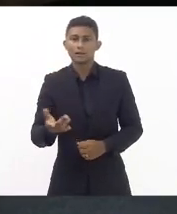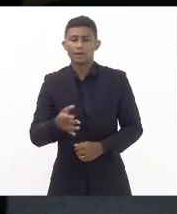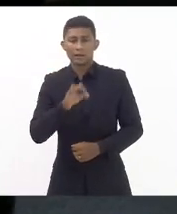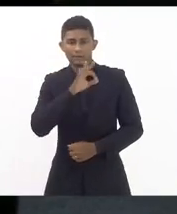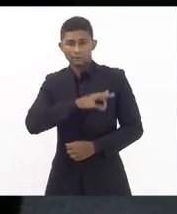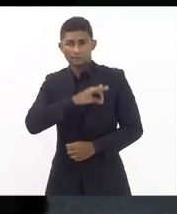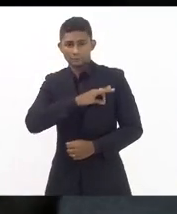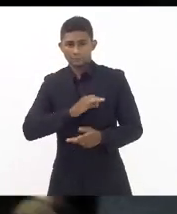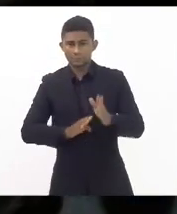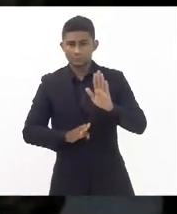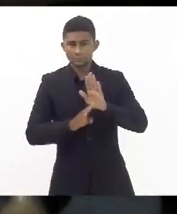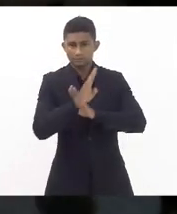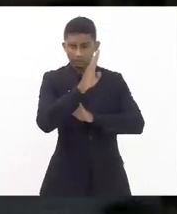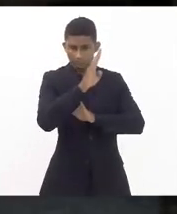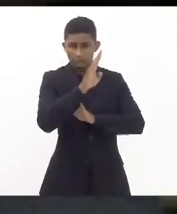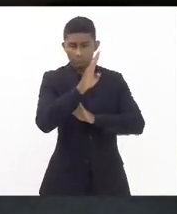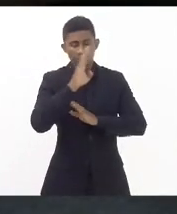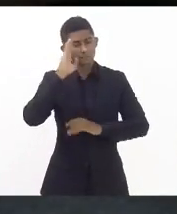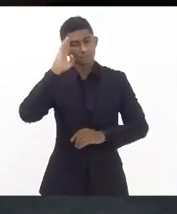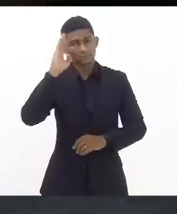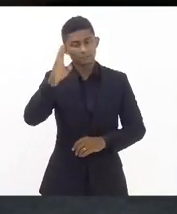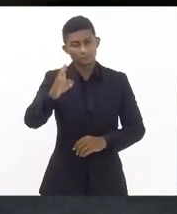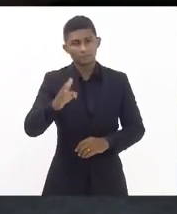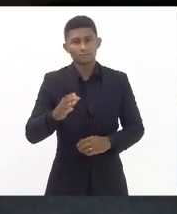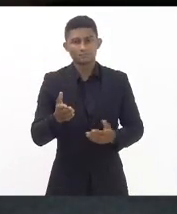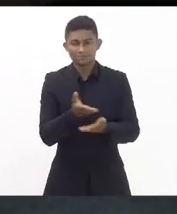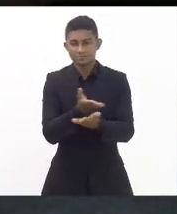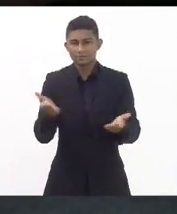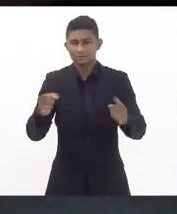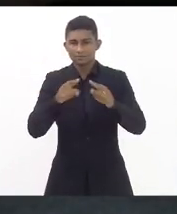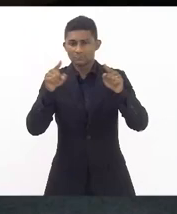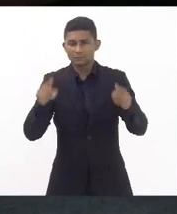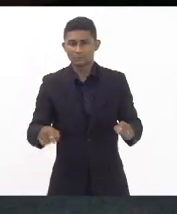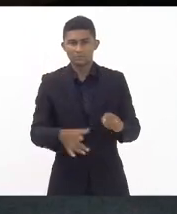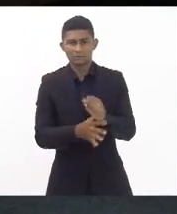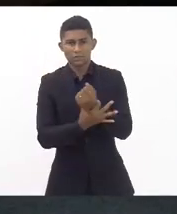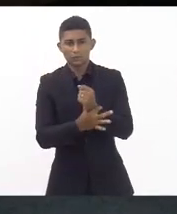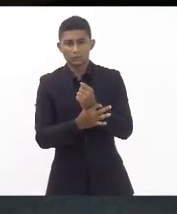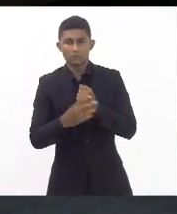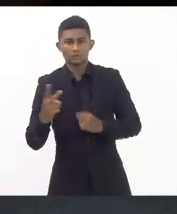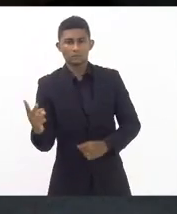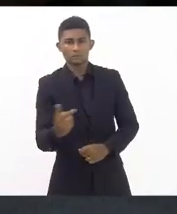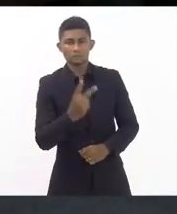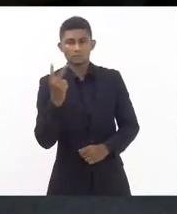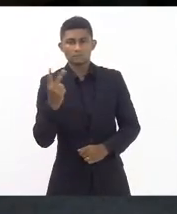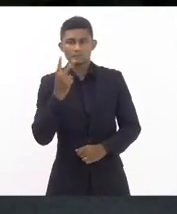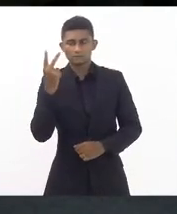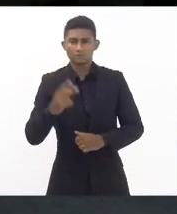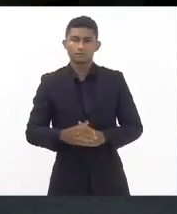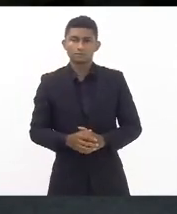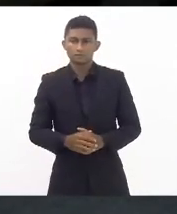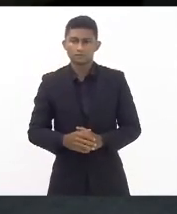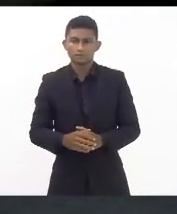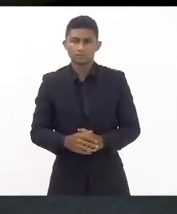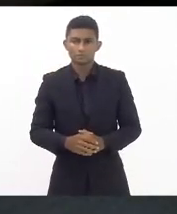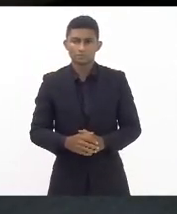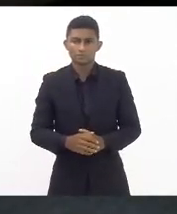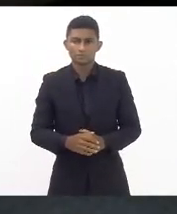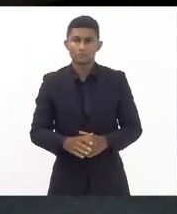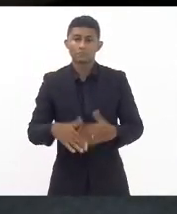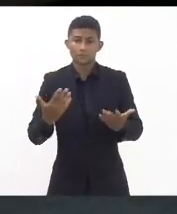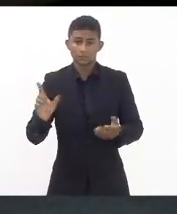salário, dando valorização ao servidor da segurança pública. Então, eu quero dizer, nosso encaminhamento é